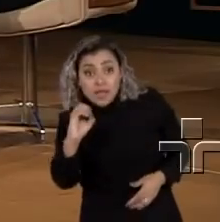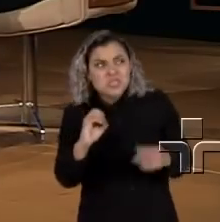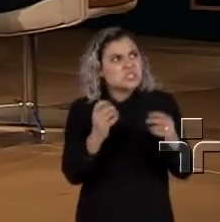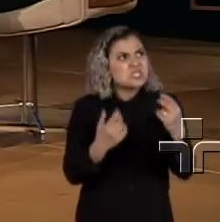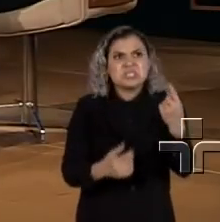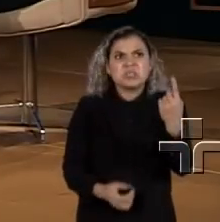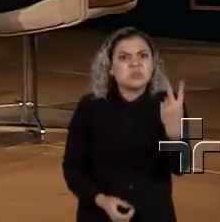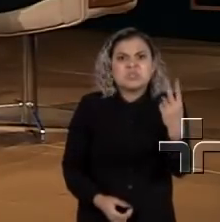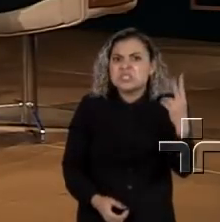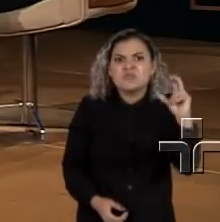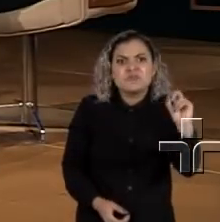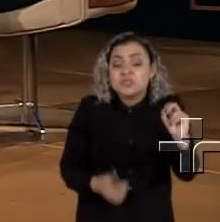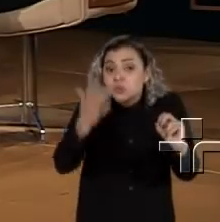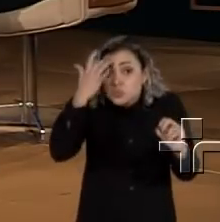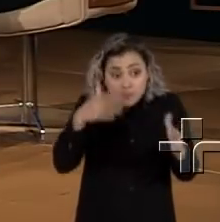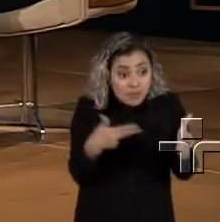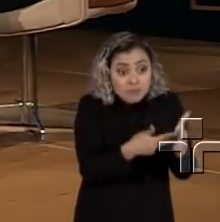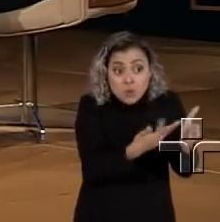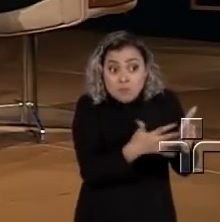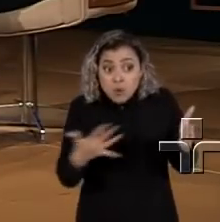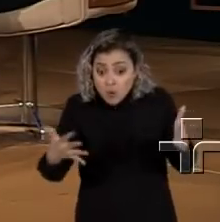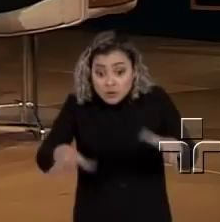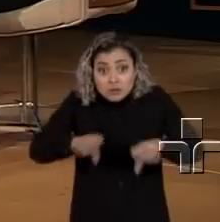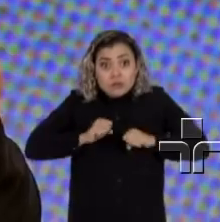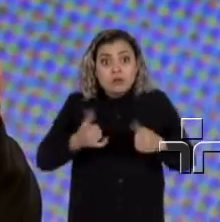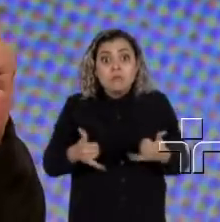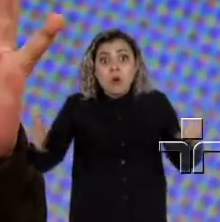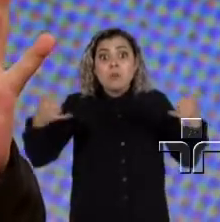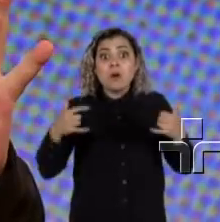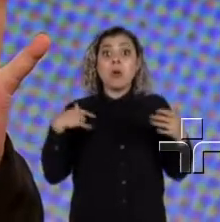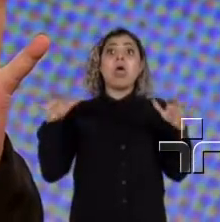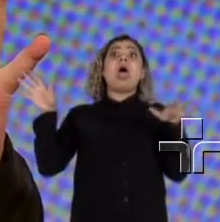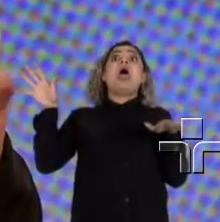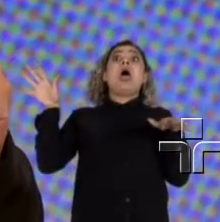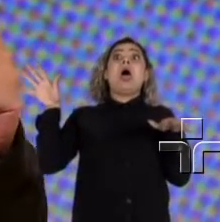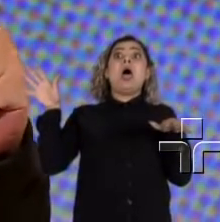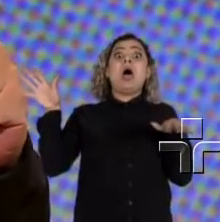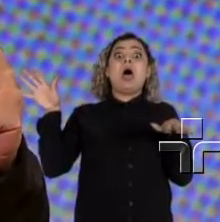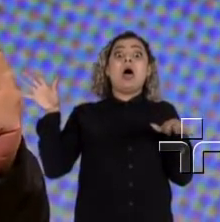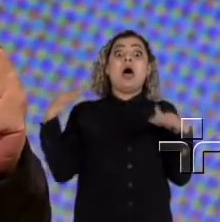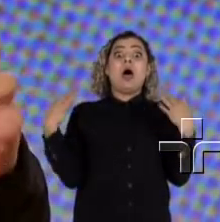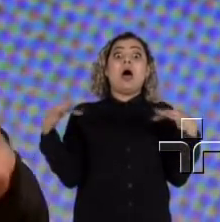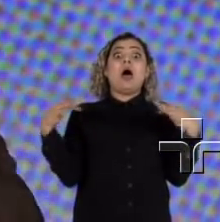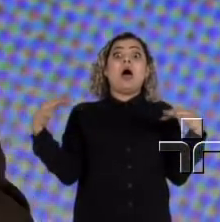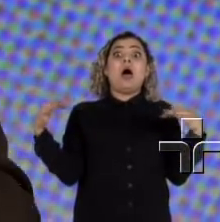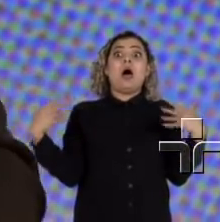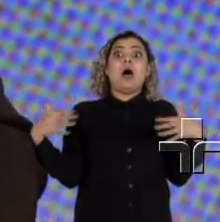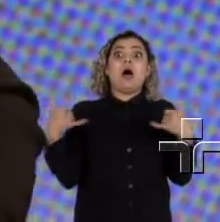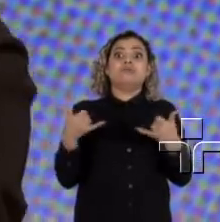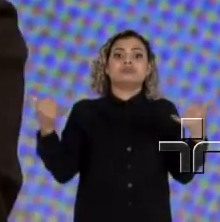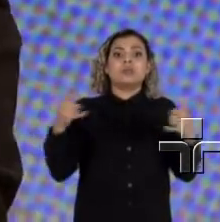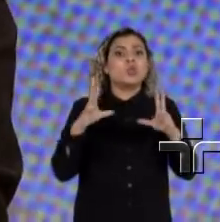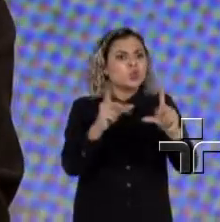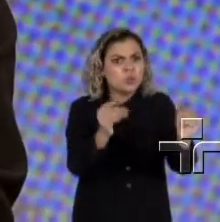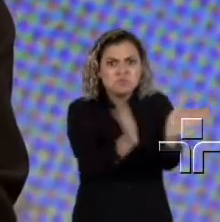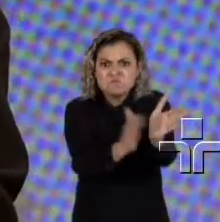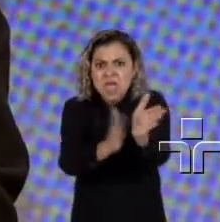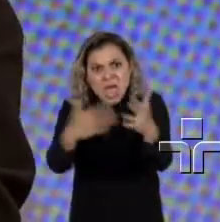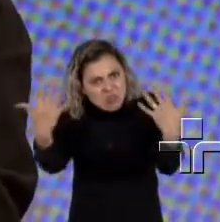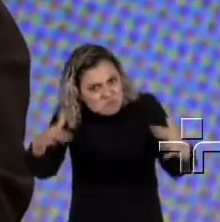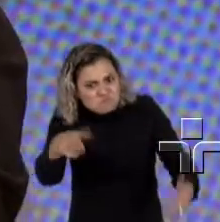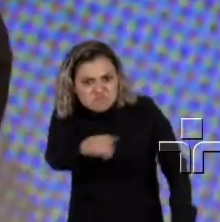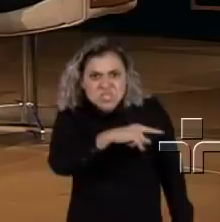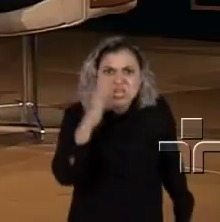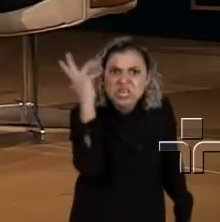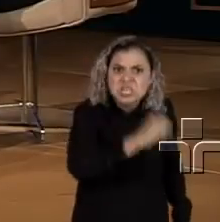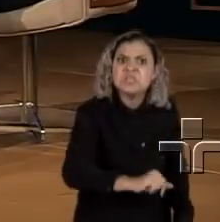Aí foi aquele, e eu termino eu assim, com um fotograma parado, o cara... Aí o pessoal, muito boa aquela cena linda.